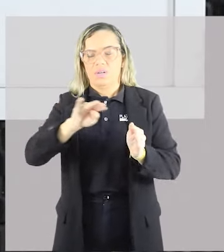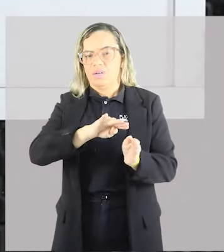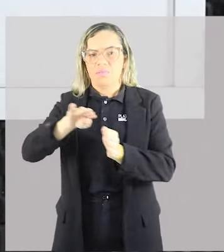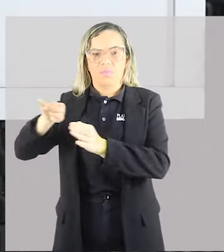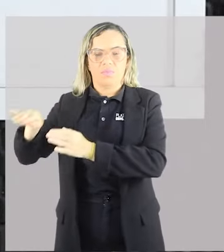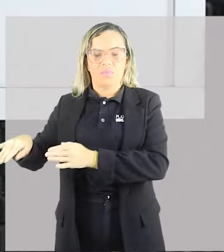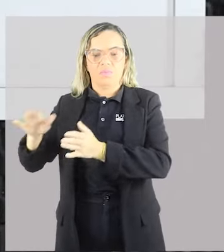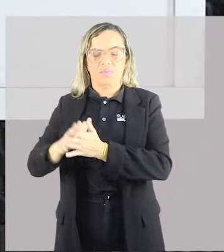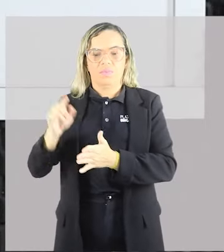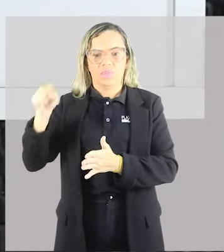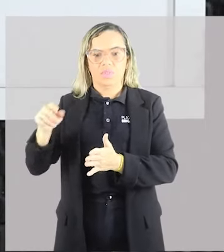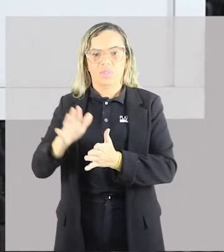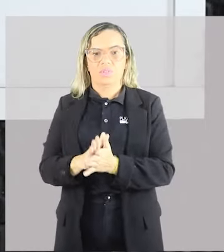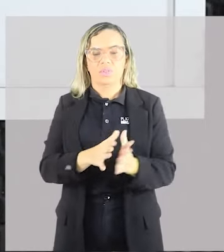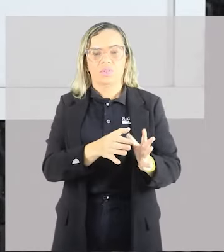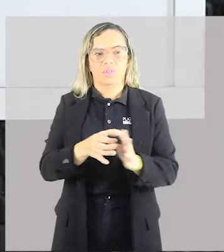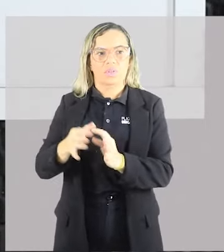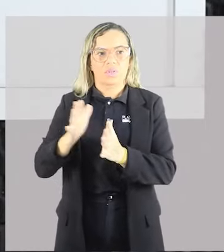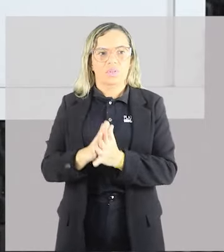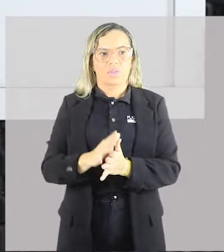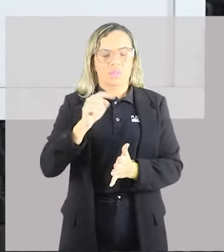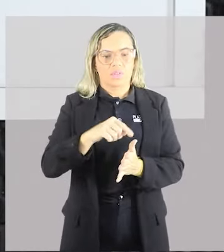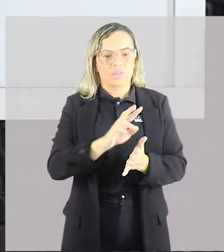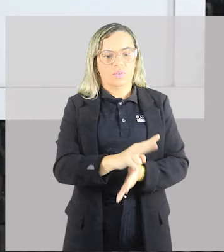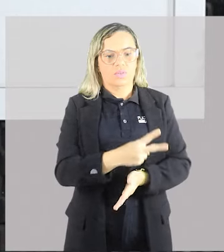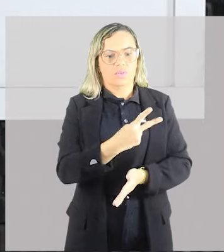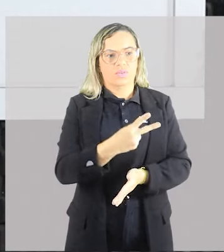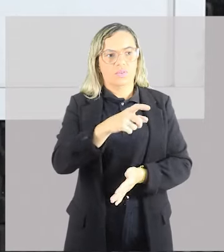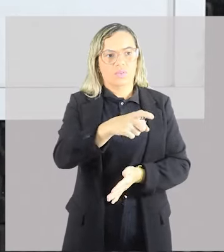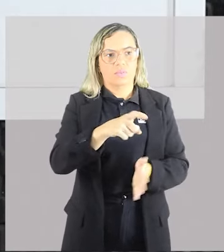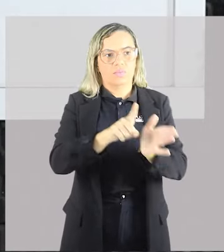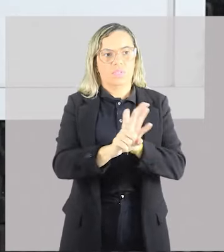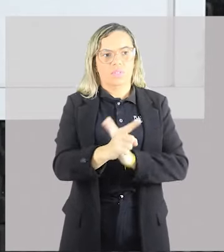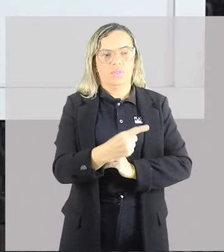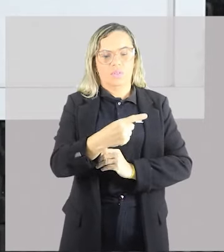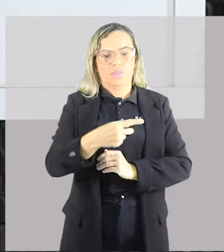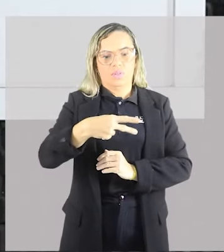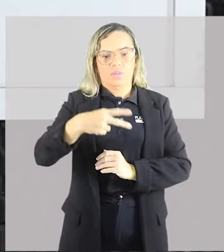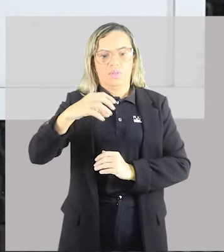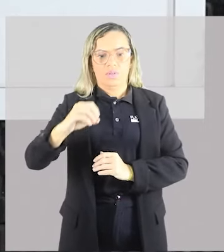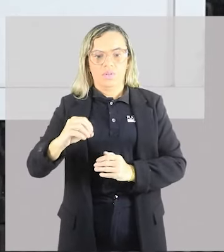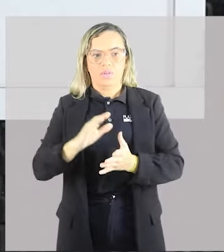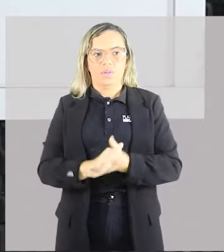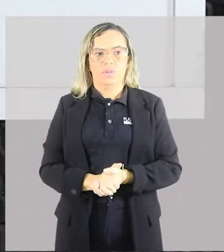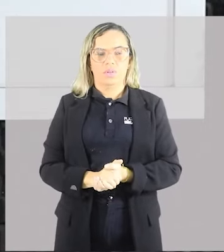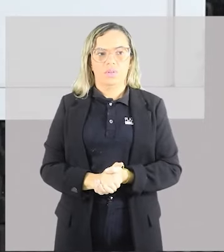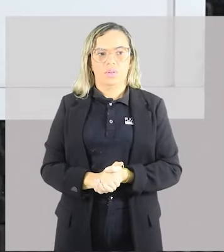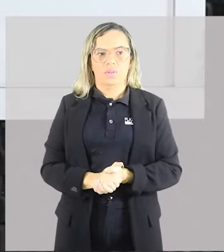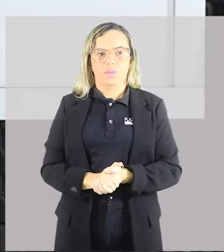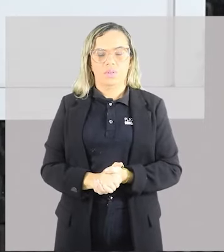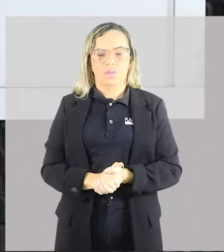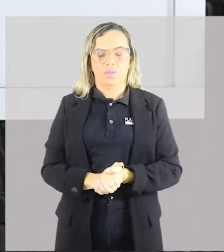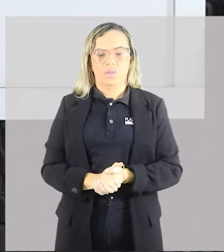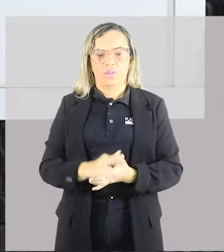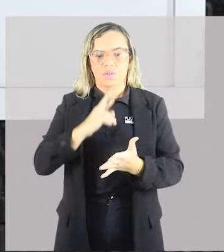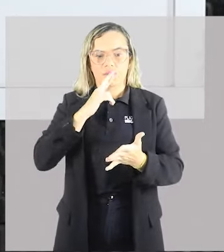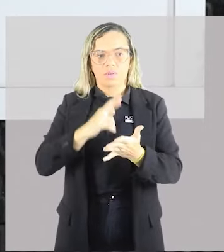nessa situação Então esse 2x - 1 tem que ser maior do que 0 resolvendo essa inequação você tem